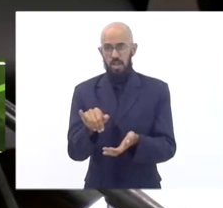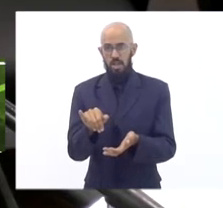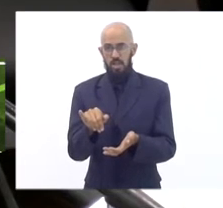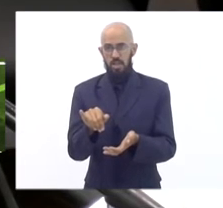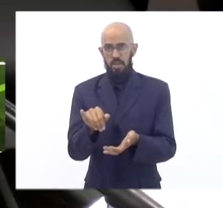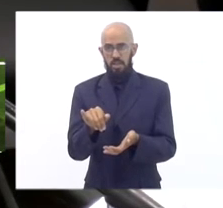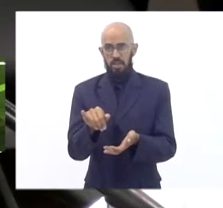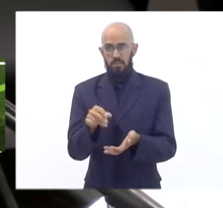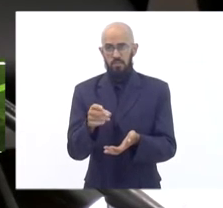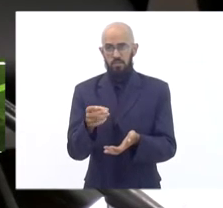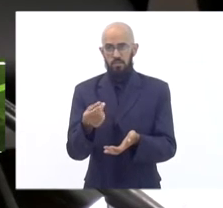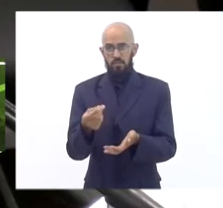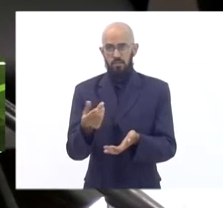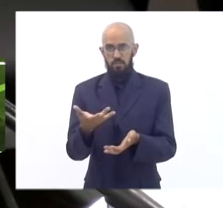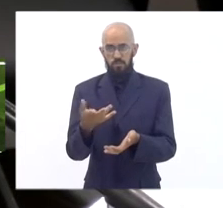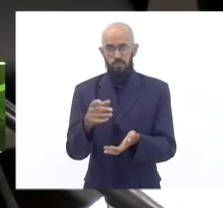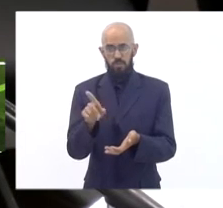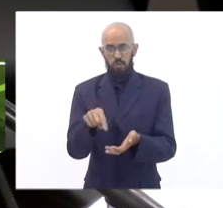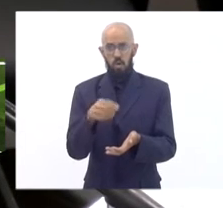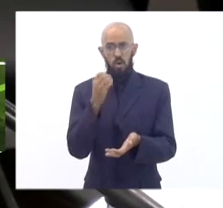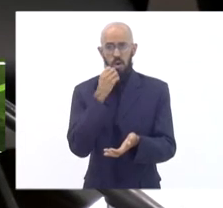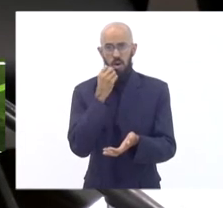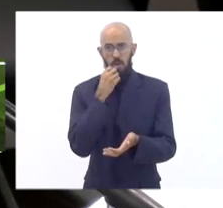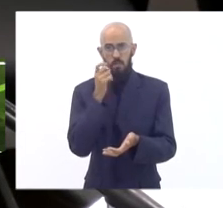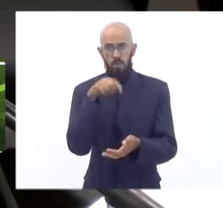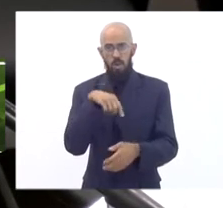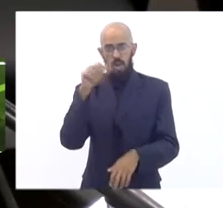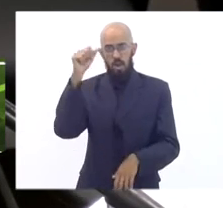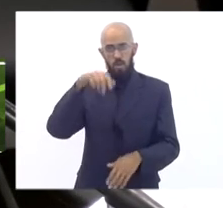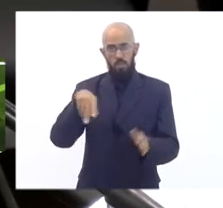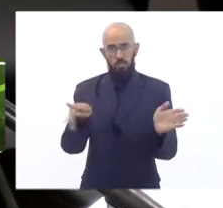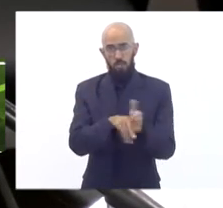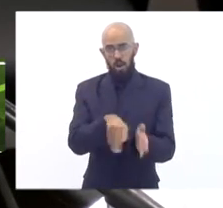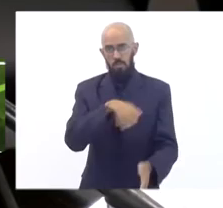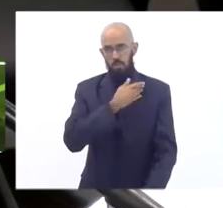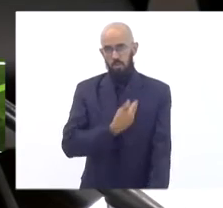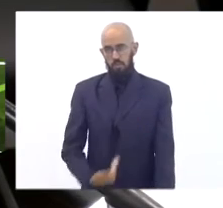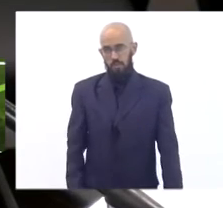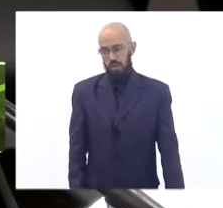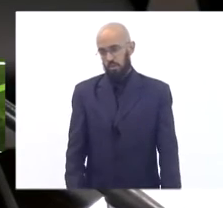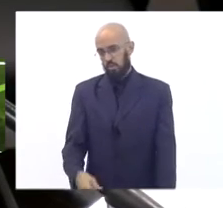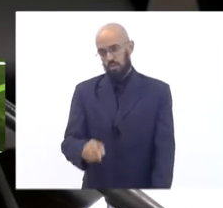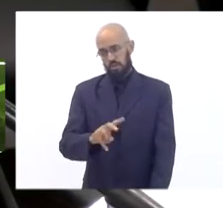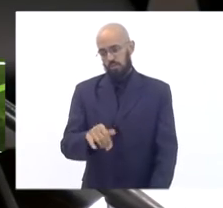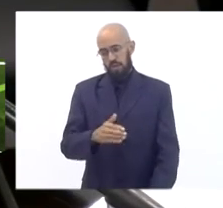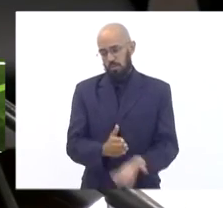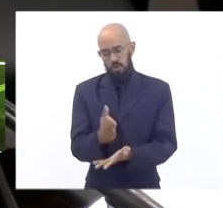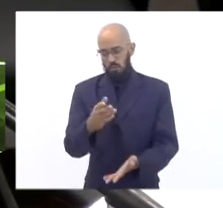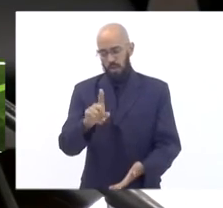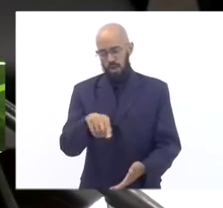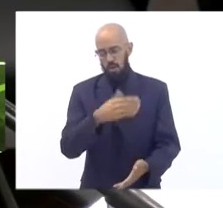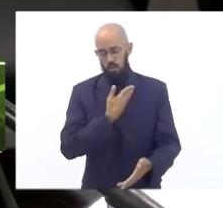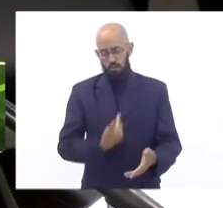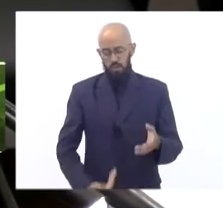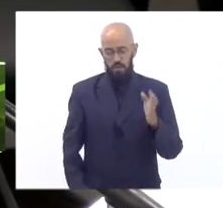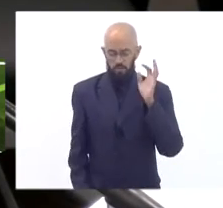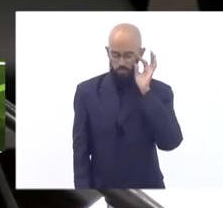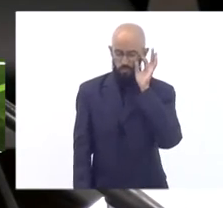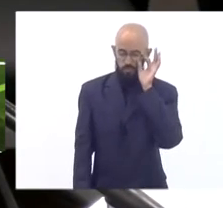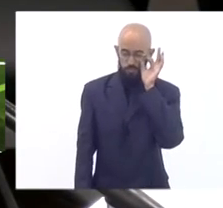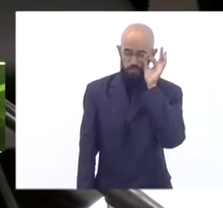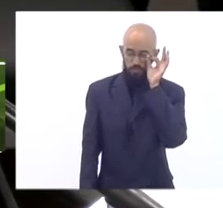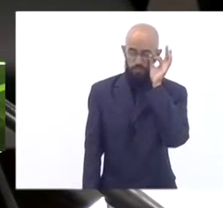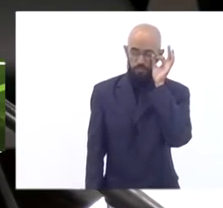o fechamento das negociações é o governador. A questão do valor final da tarifa, quem vai aprovar é o governador. Mas